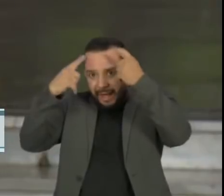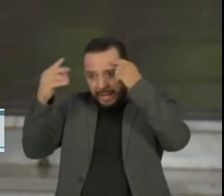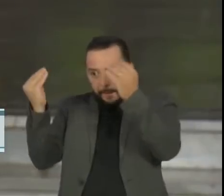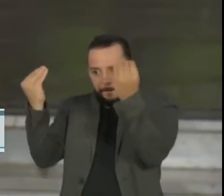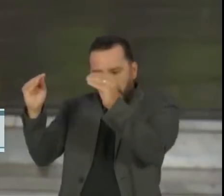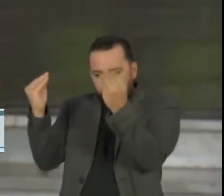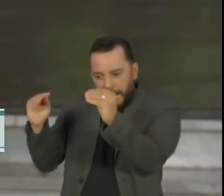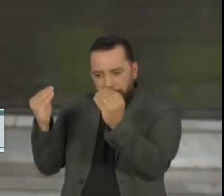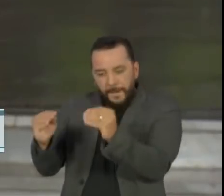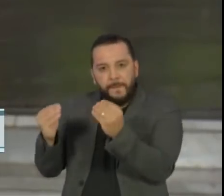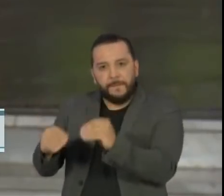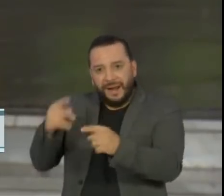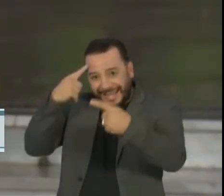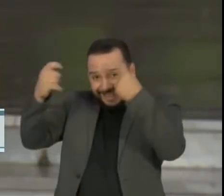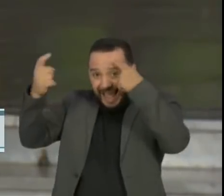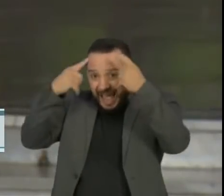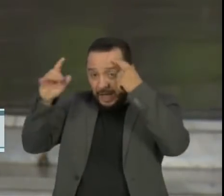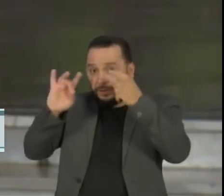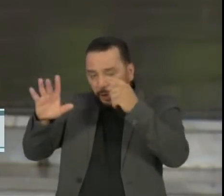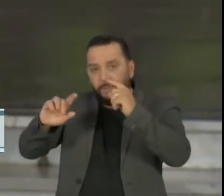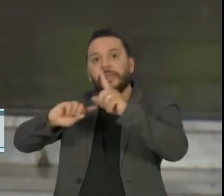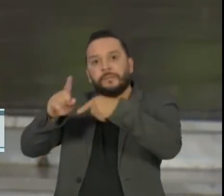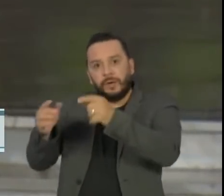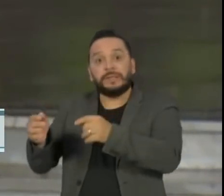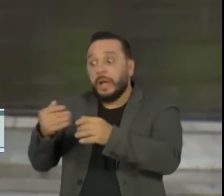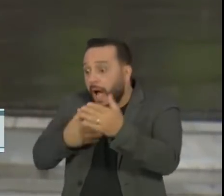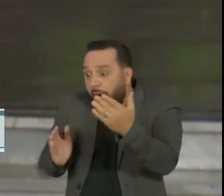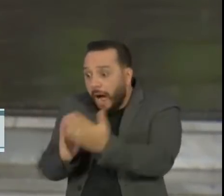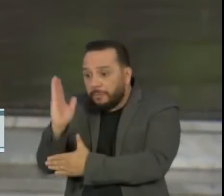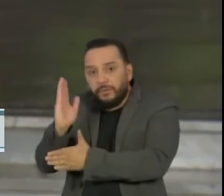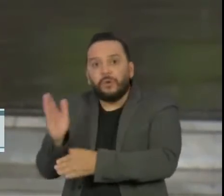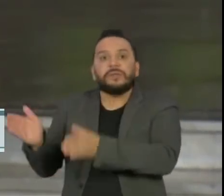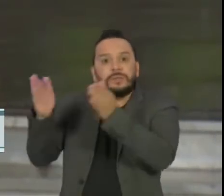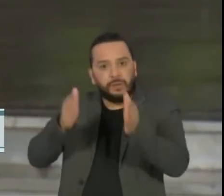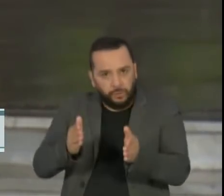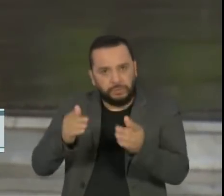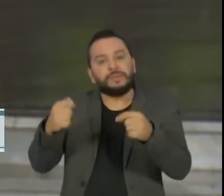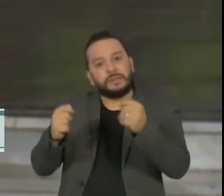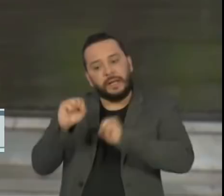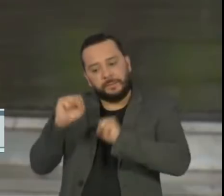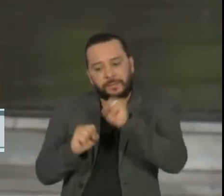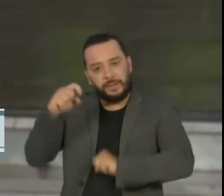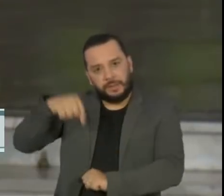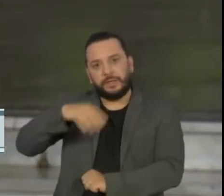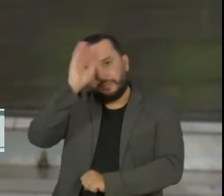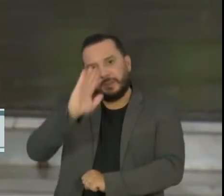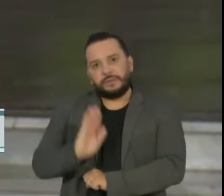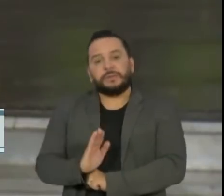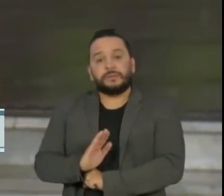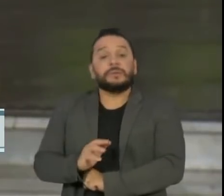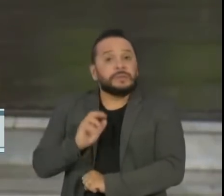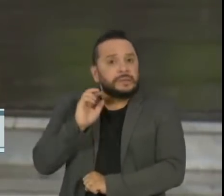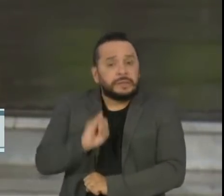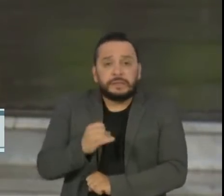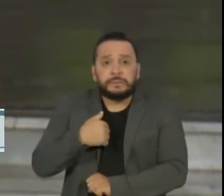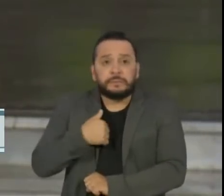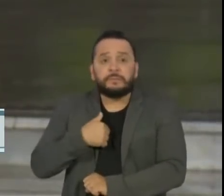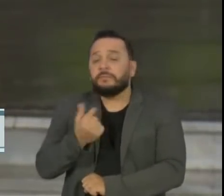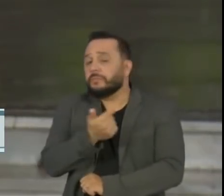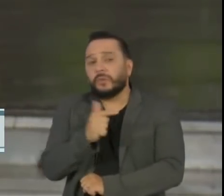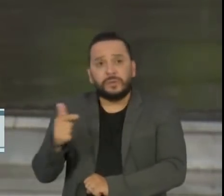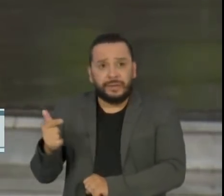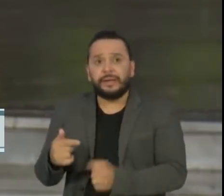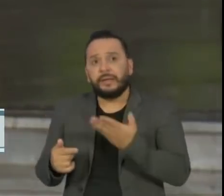ideagov.sp.gov.br, e na próxima etapa precisa já ter essa constituição, e quem não tiver infraestrutura, é por isso que a gente